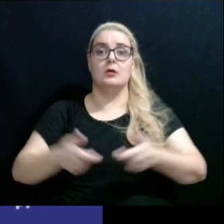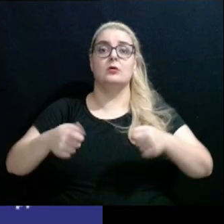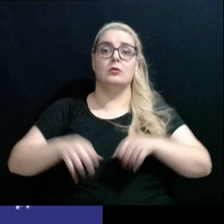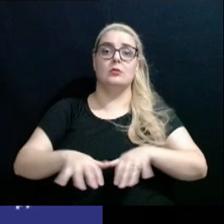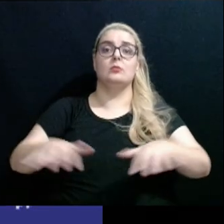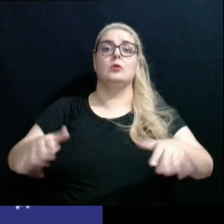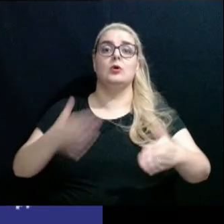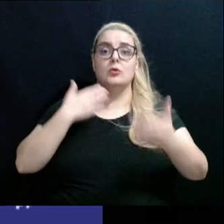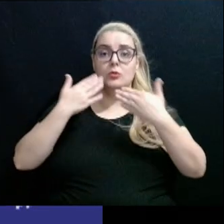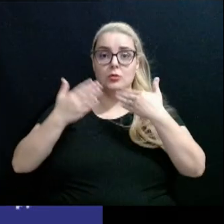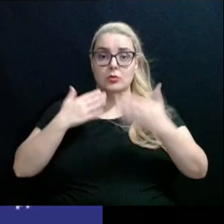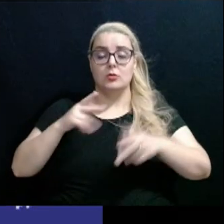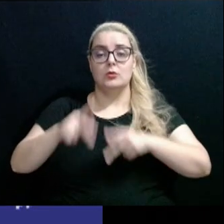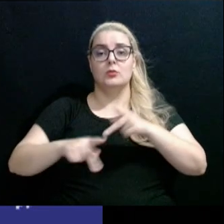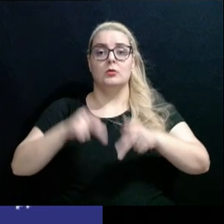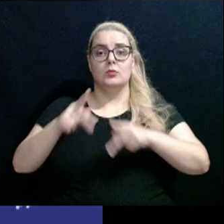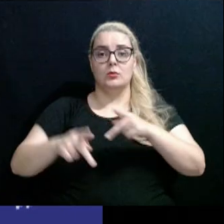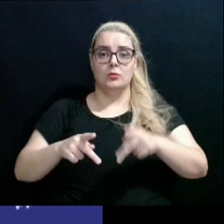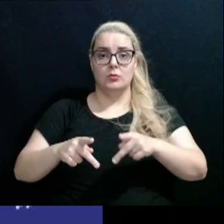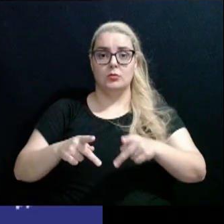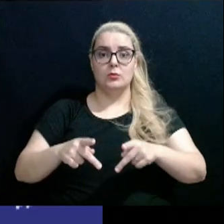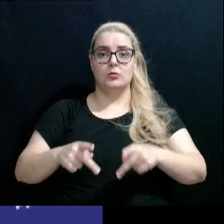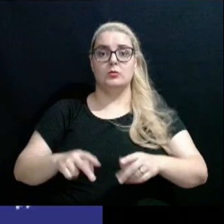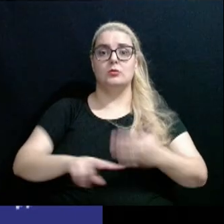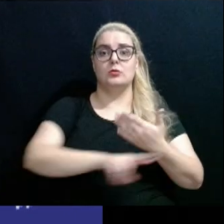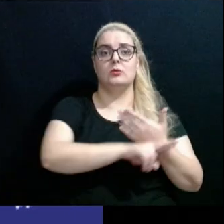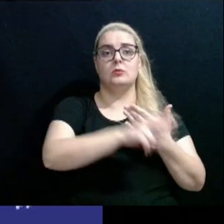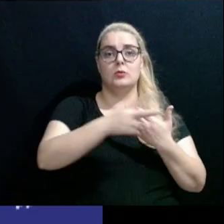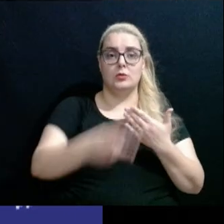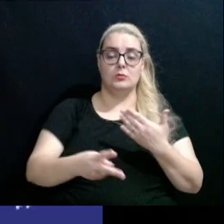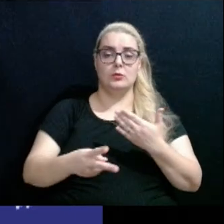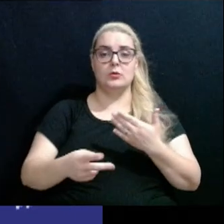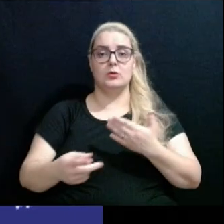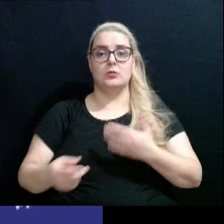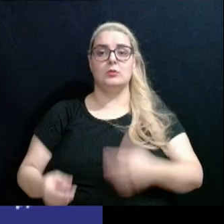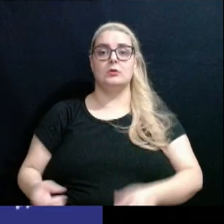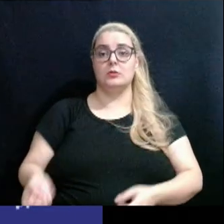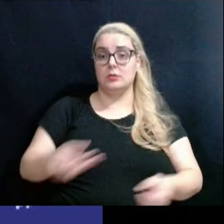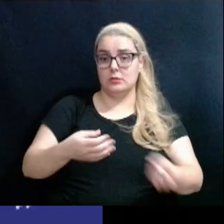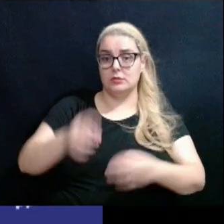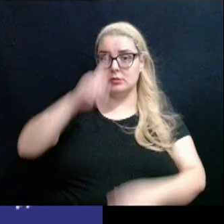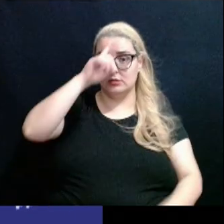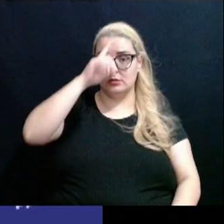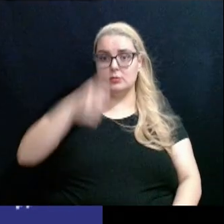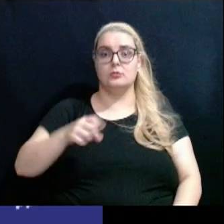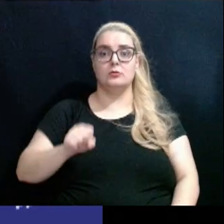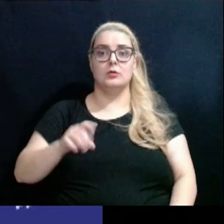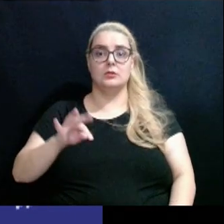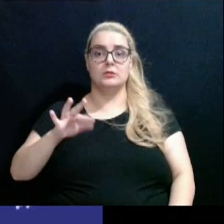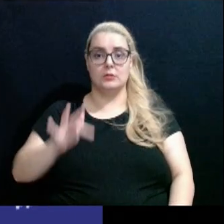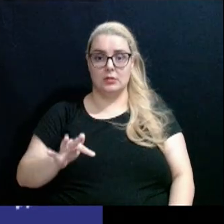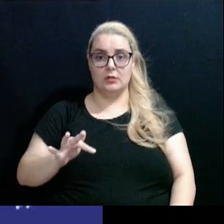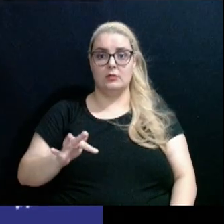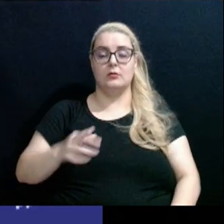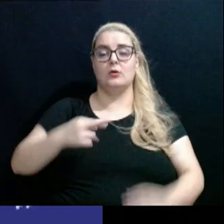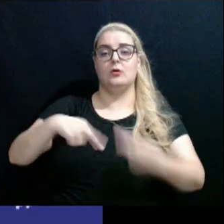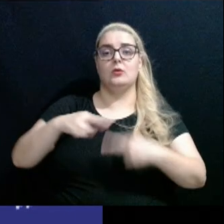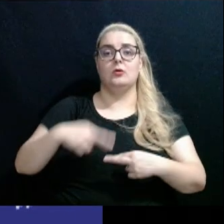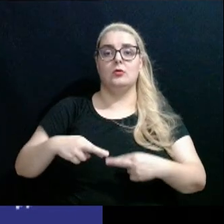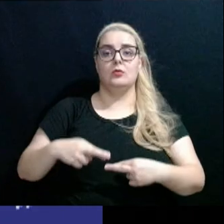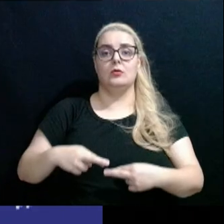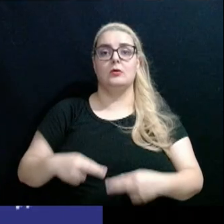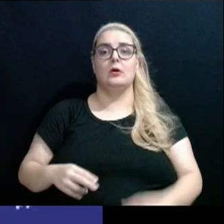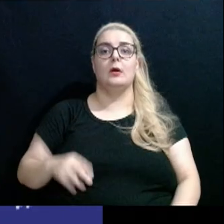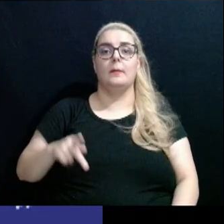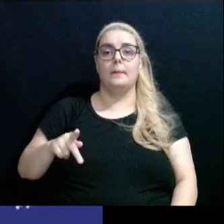diálogo com a população sobre os impactos das recentes decisões do STF em relação à pejotização